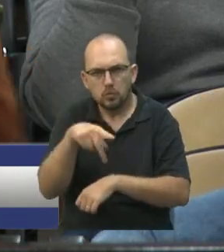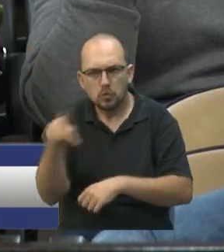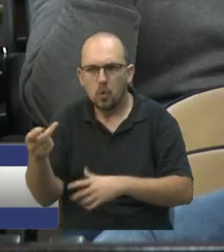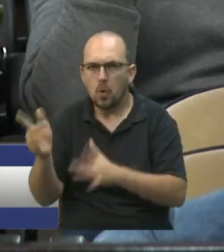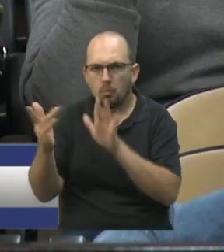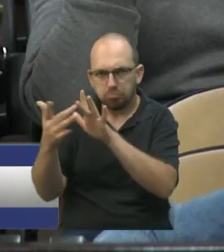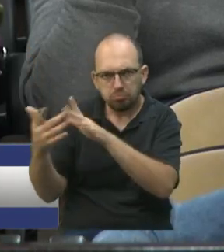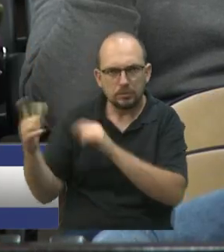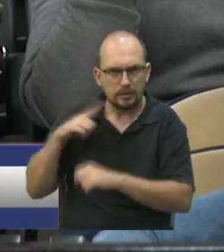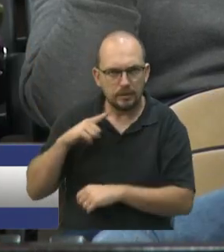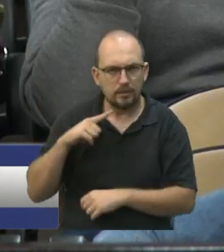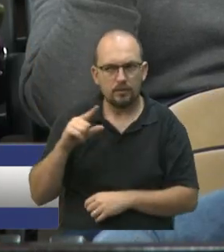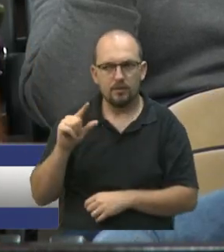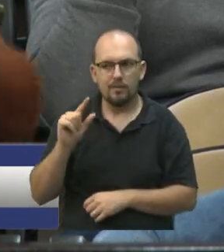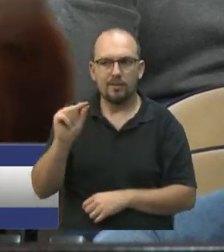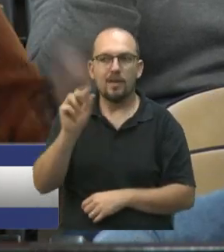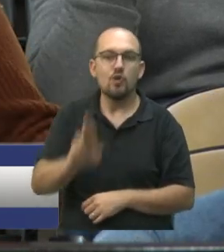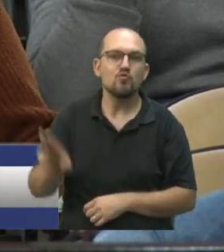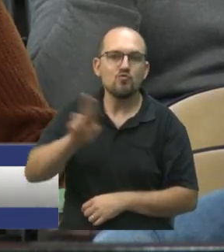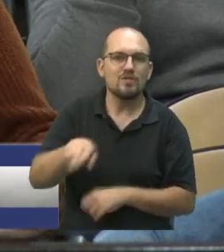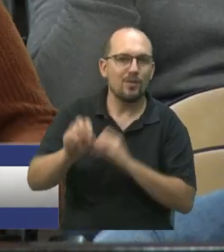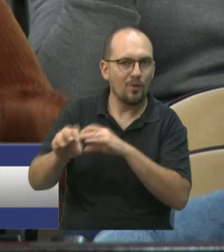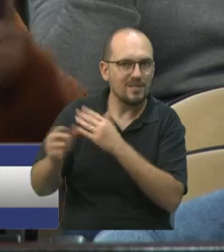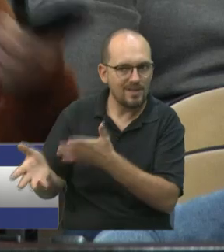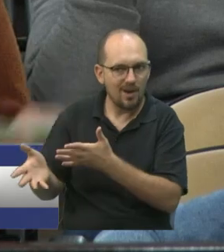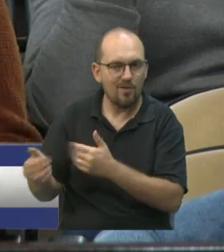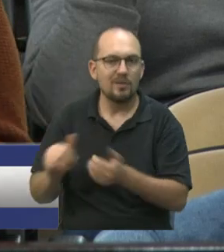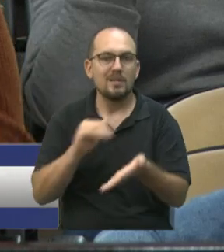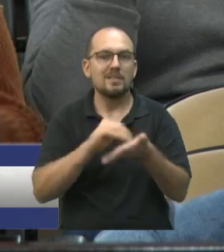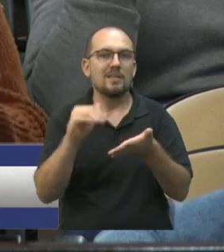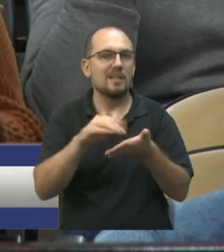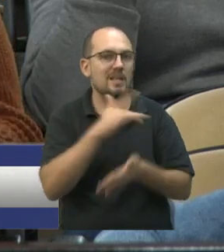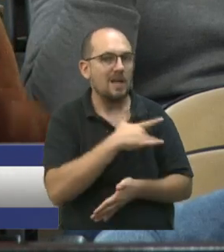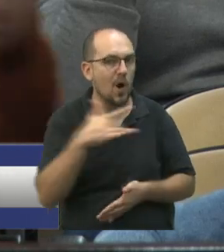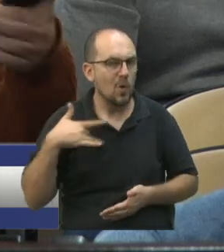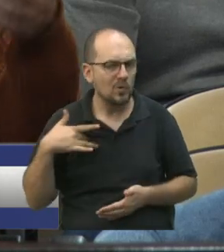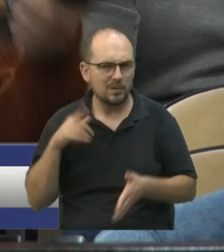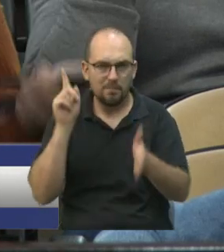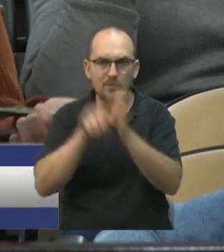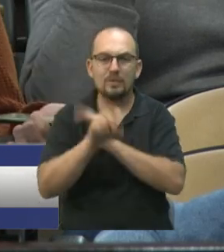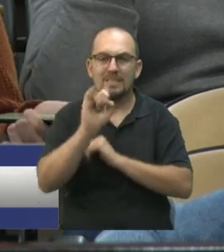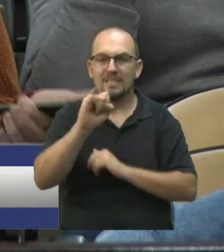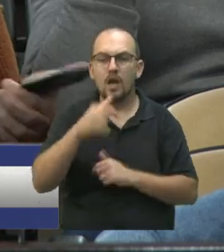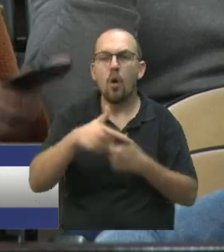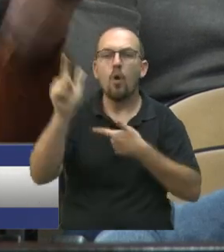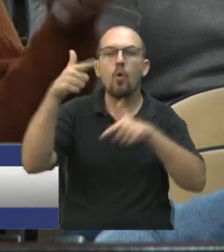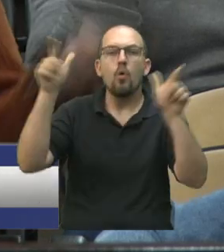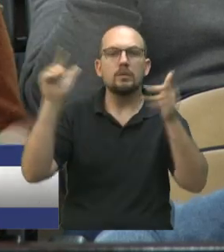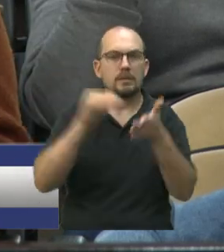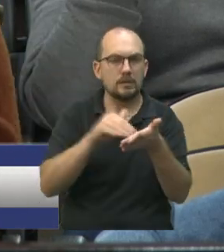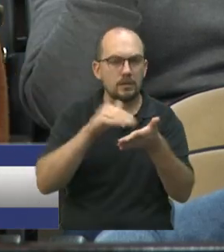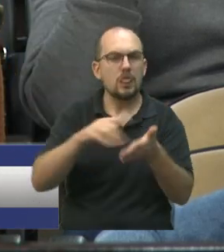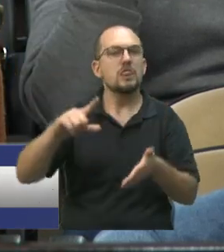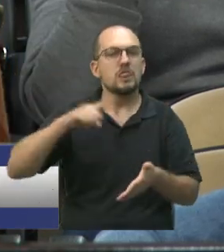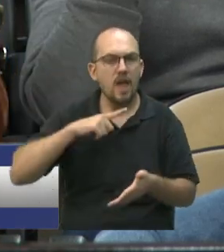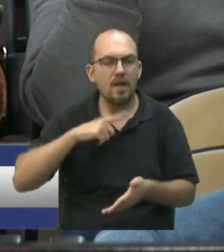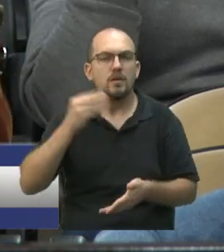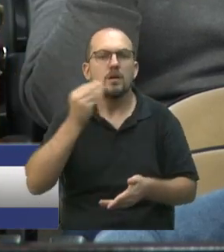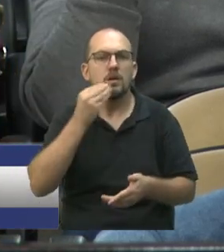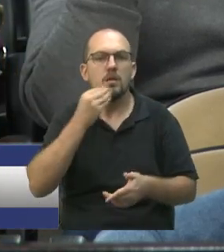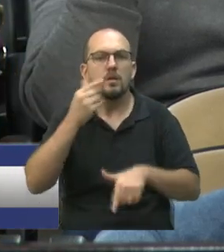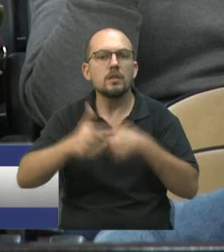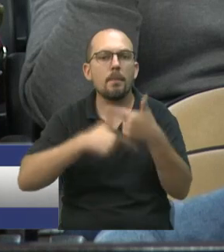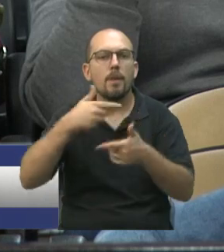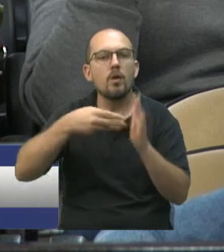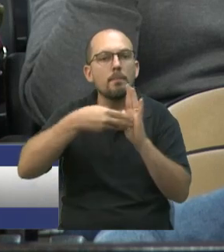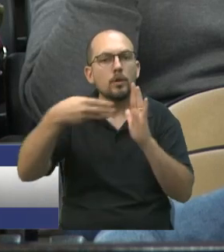educação, o que é que a educação precisa, na Secretaria da Saúde, se as outras secretarias tiveram algum trabalho